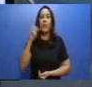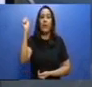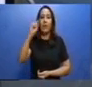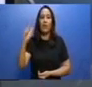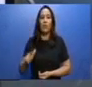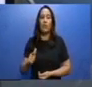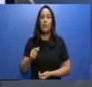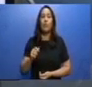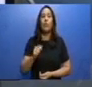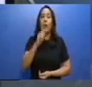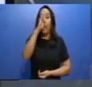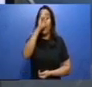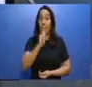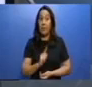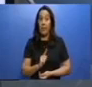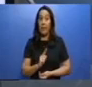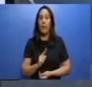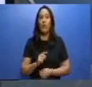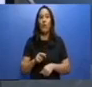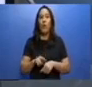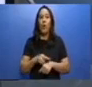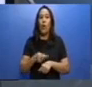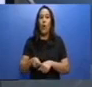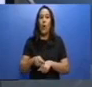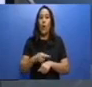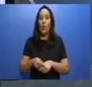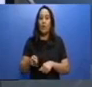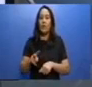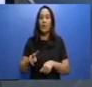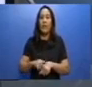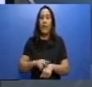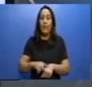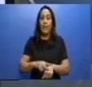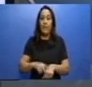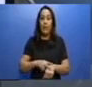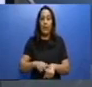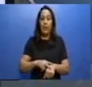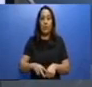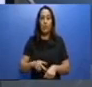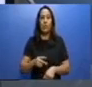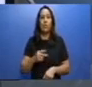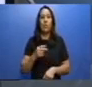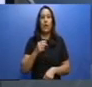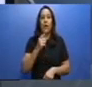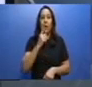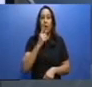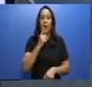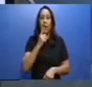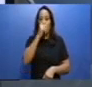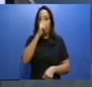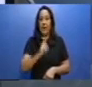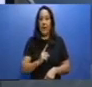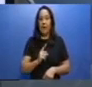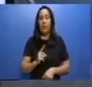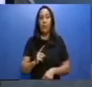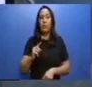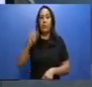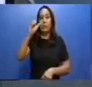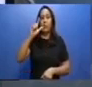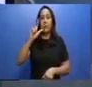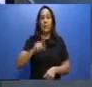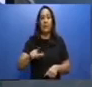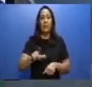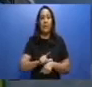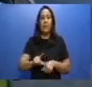amarelo, rosa, verde. Um verde meio amarelado, né? Azul, amarelo, lilás,